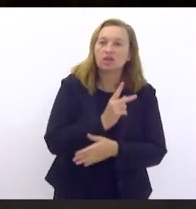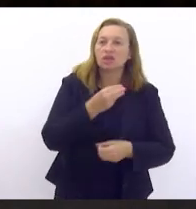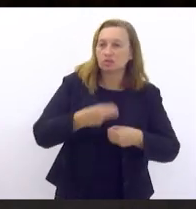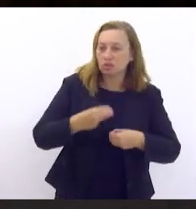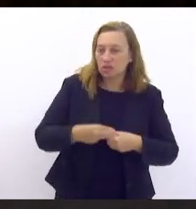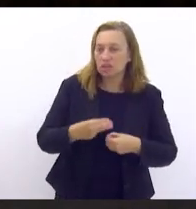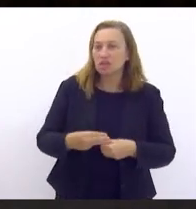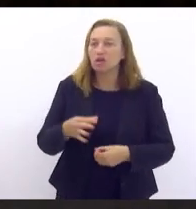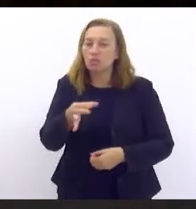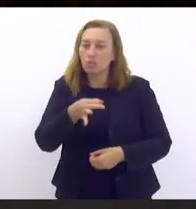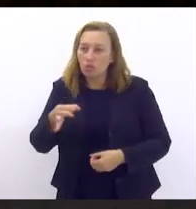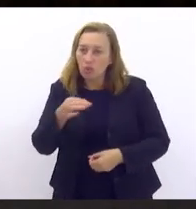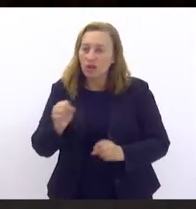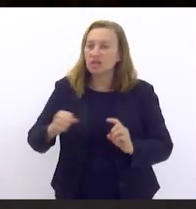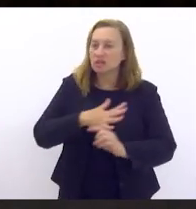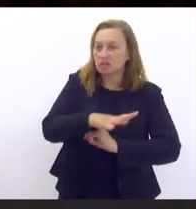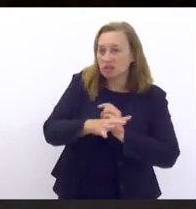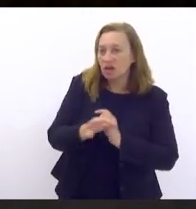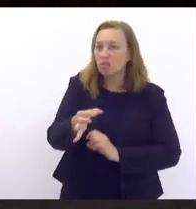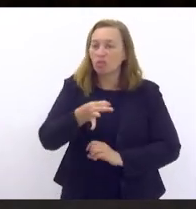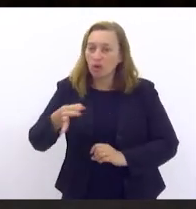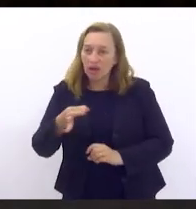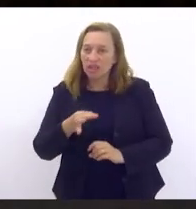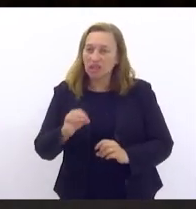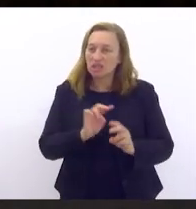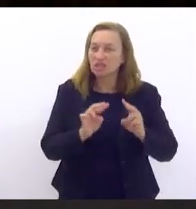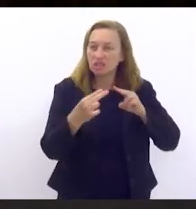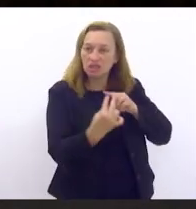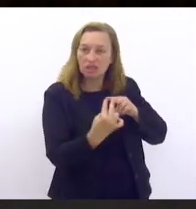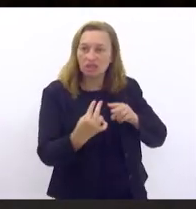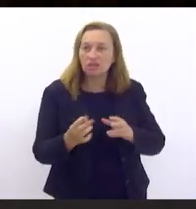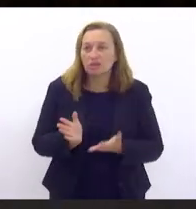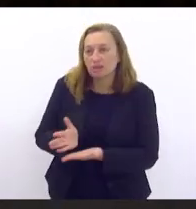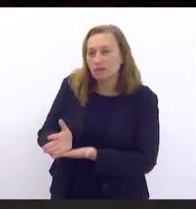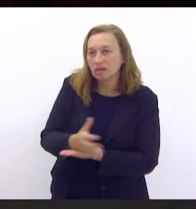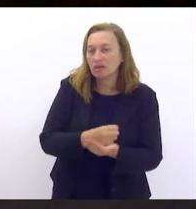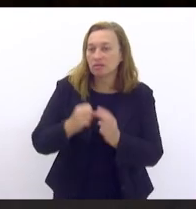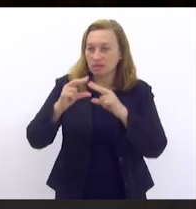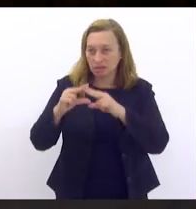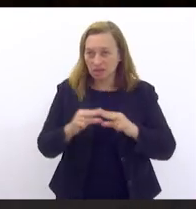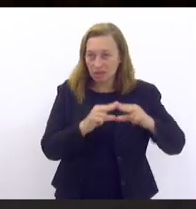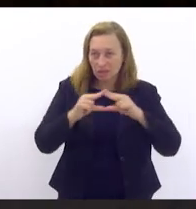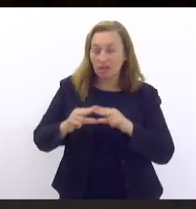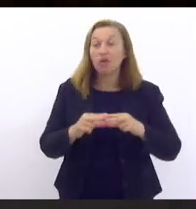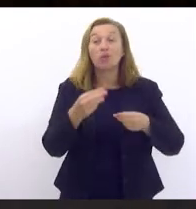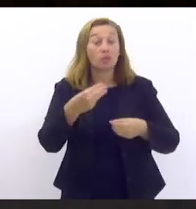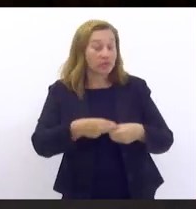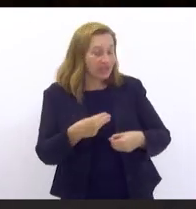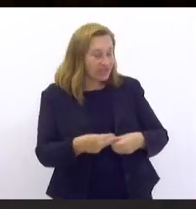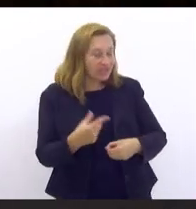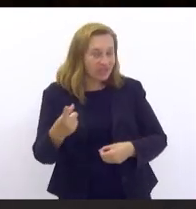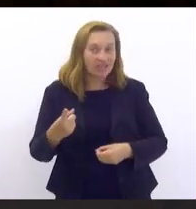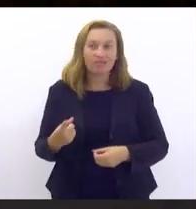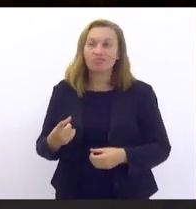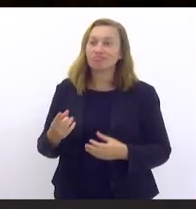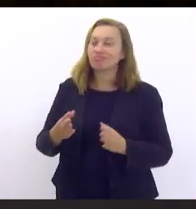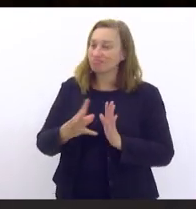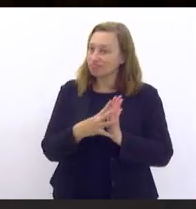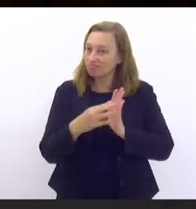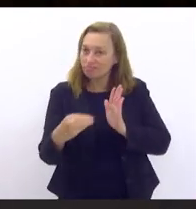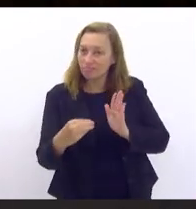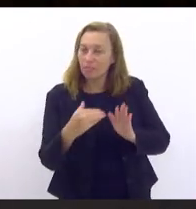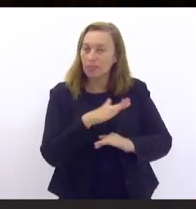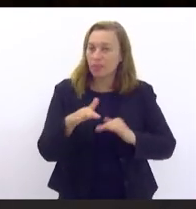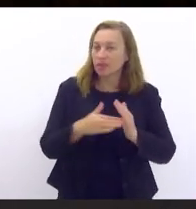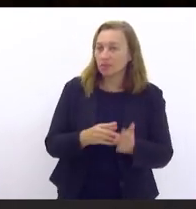município com moeda sociais moedas digitais para cadeia da reciclagem Então tá aí um município que tá se tornando exemplo para